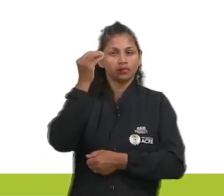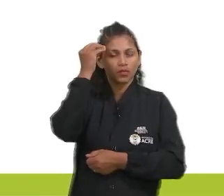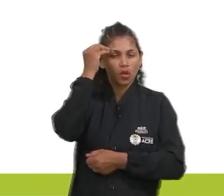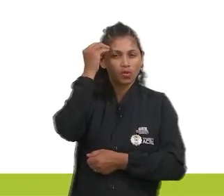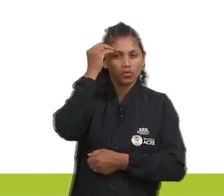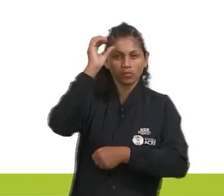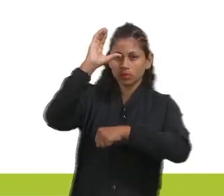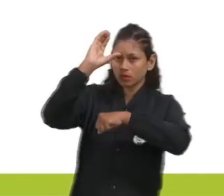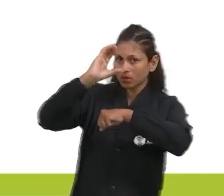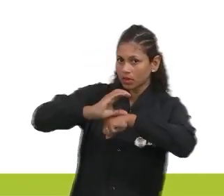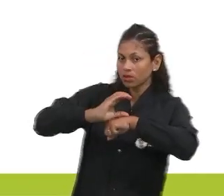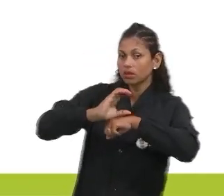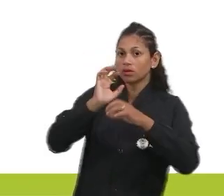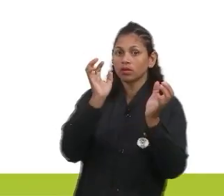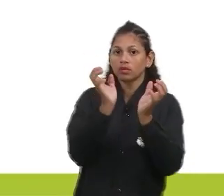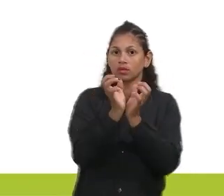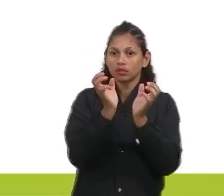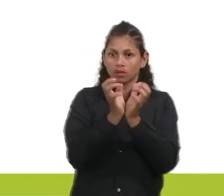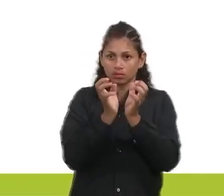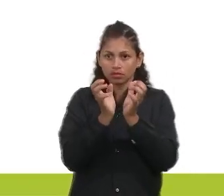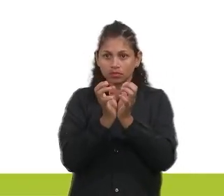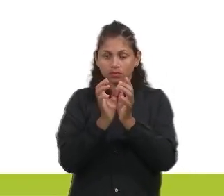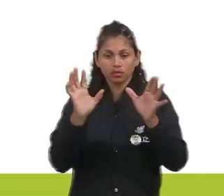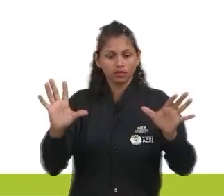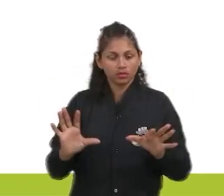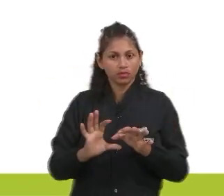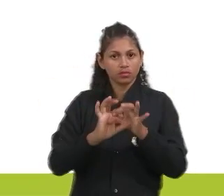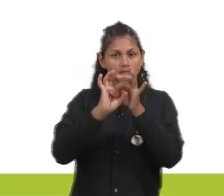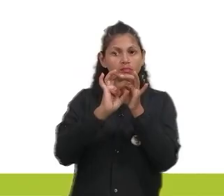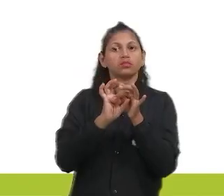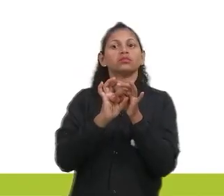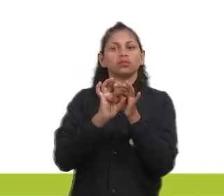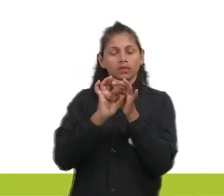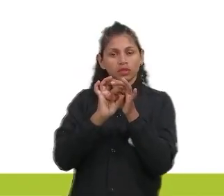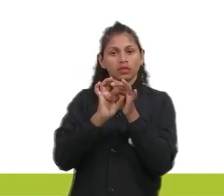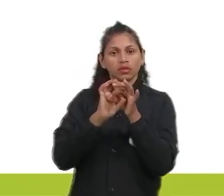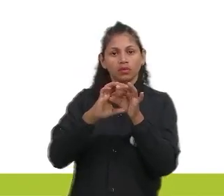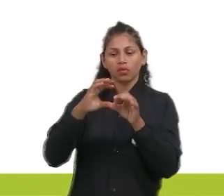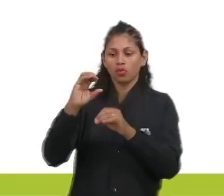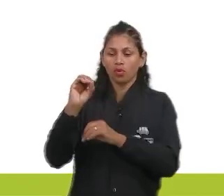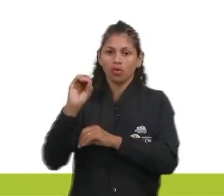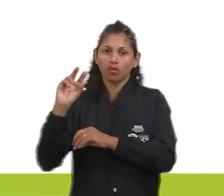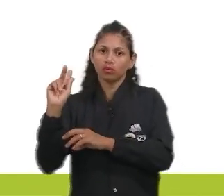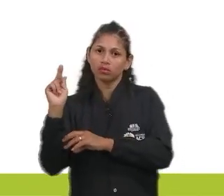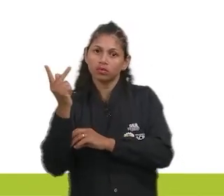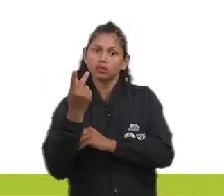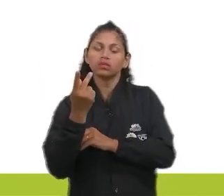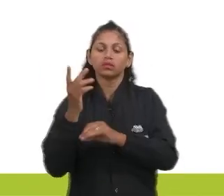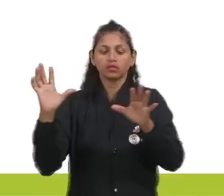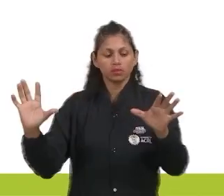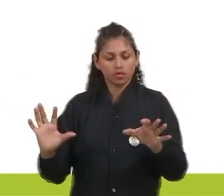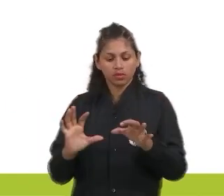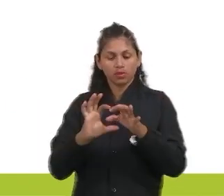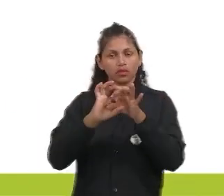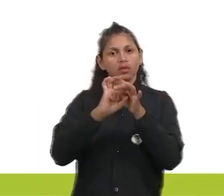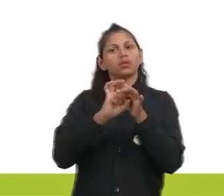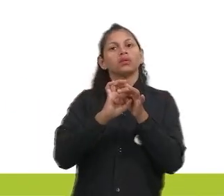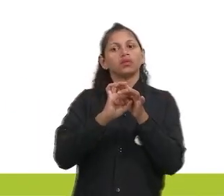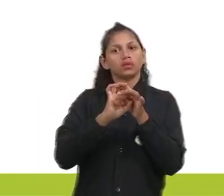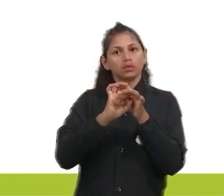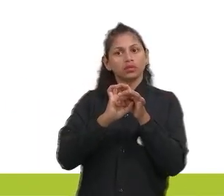apresenta um grupo carbonila ligado a um hidrogênio. que é uma carbonila?